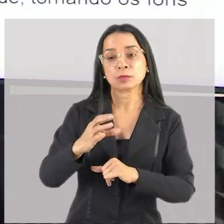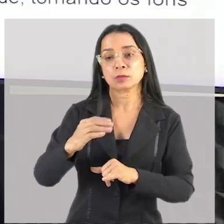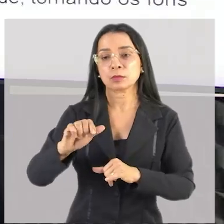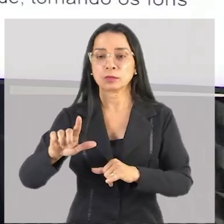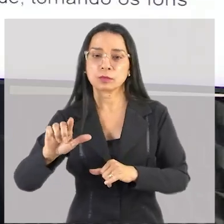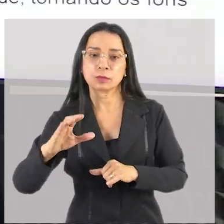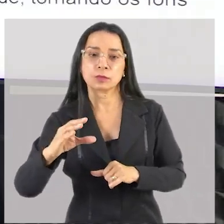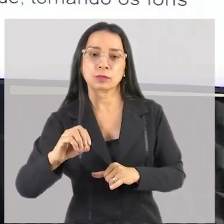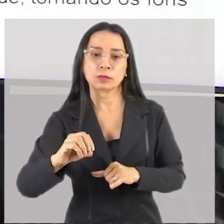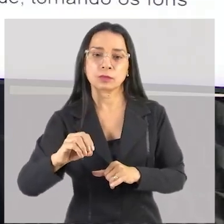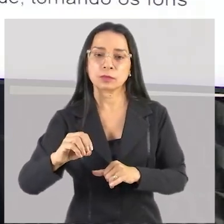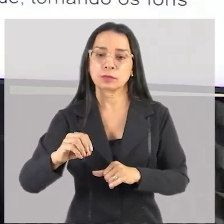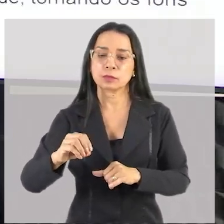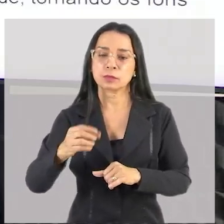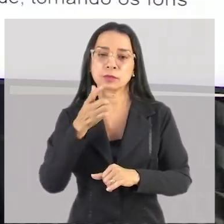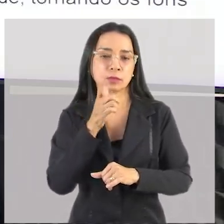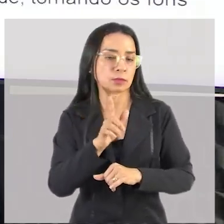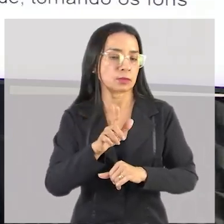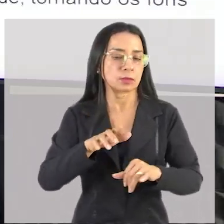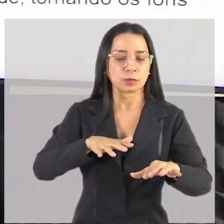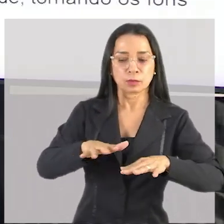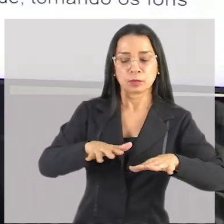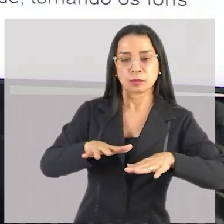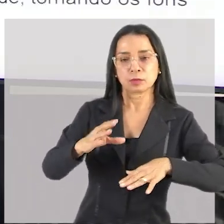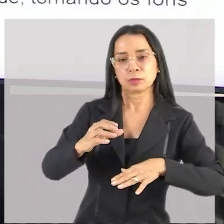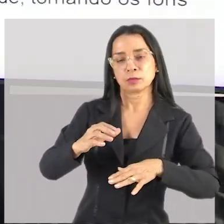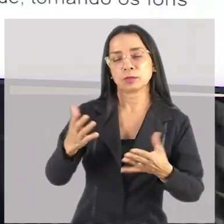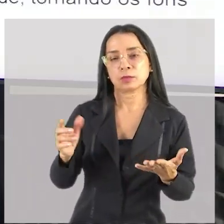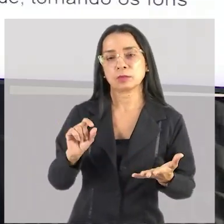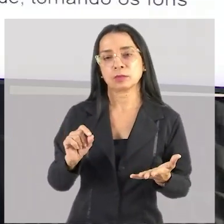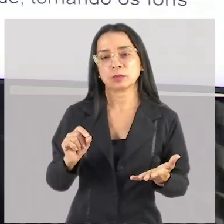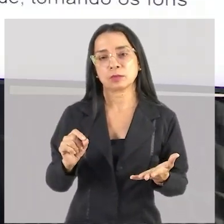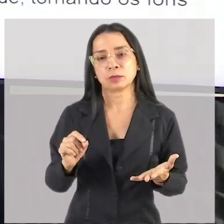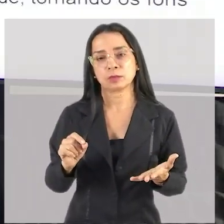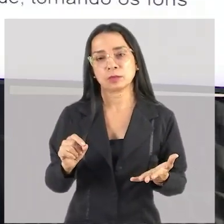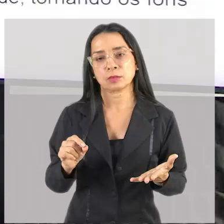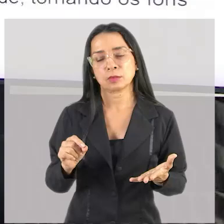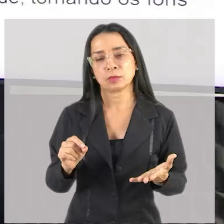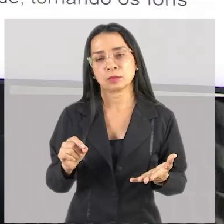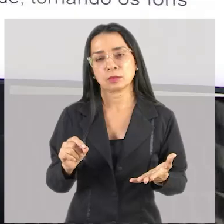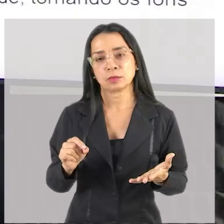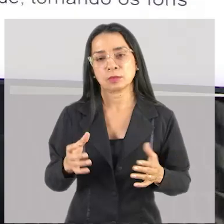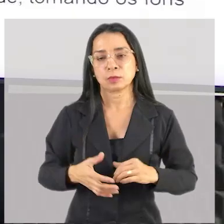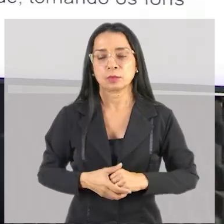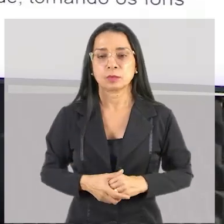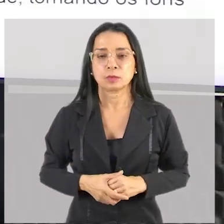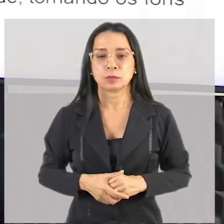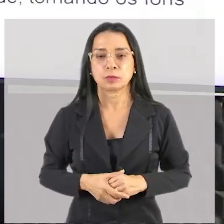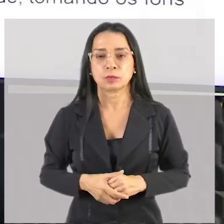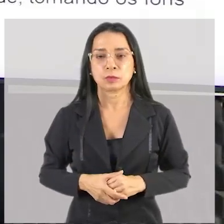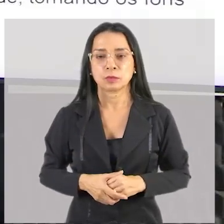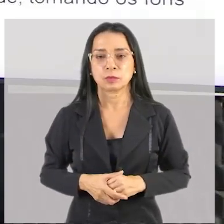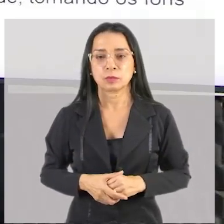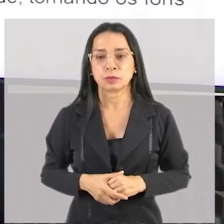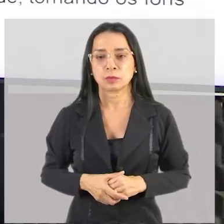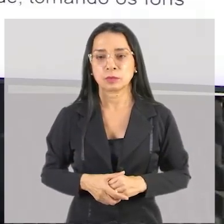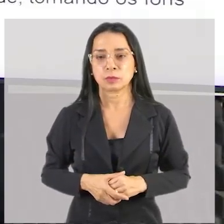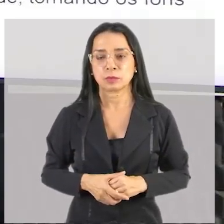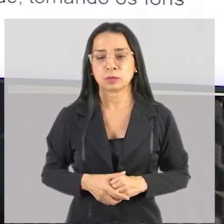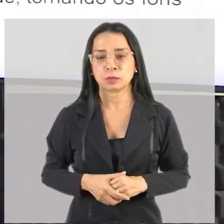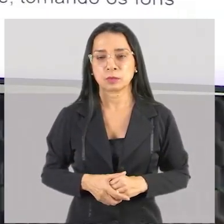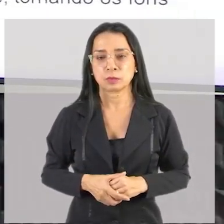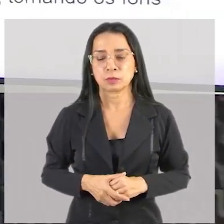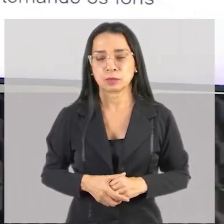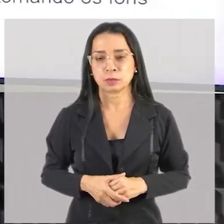cálcio. Quando você vai fazer uma reação de simples troca, por exemplo, imagina aquela de simples troca, você não tem como fazer aquele